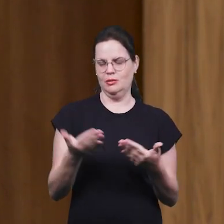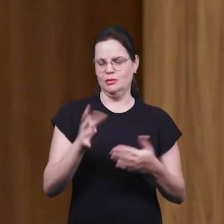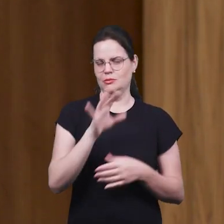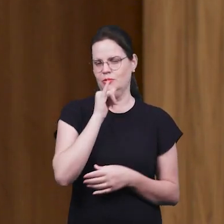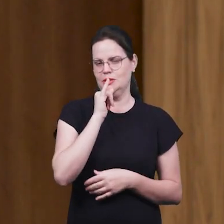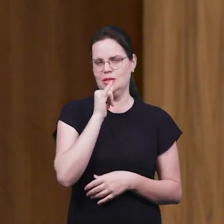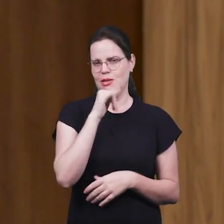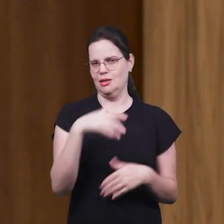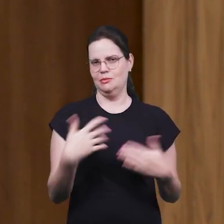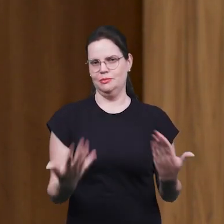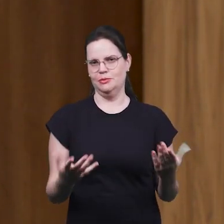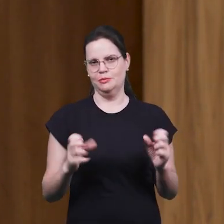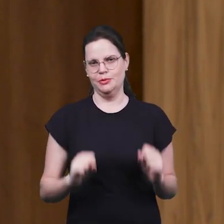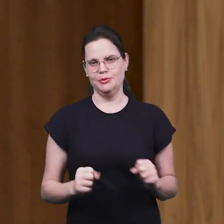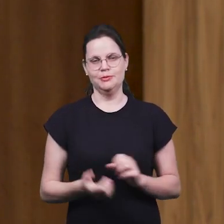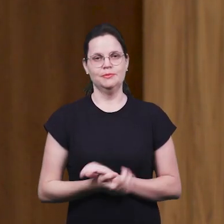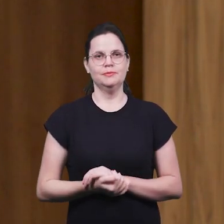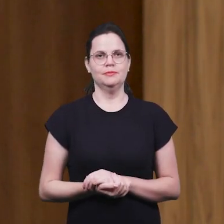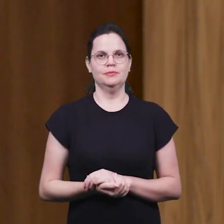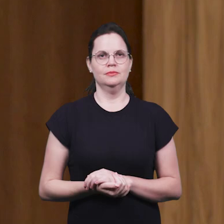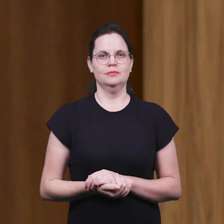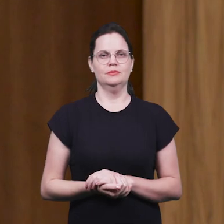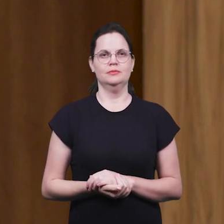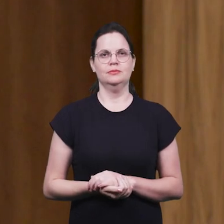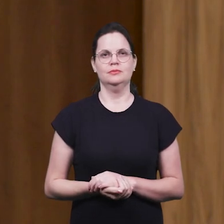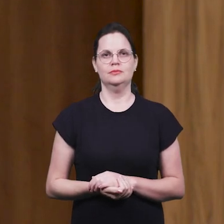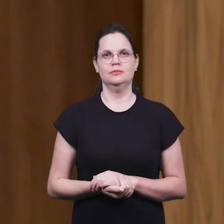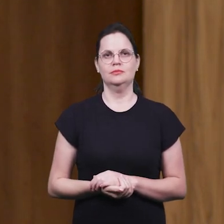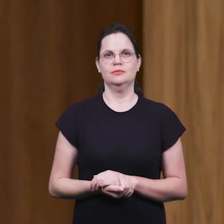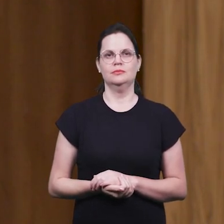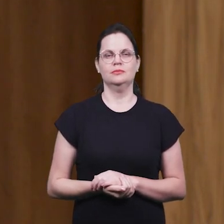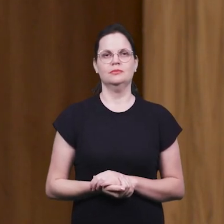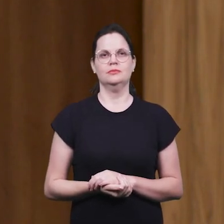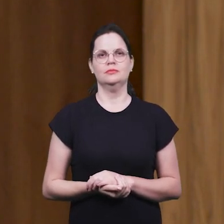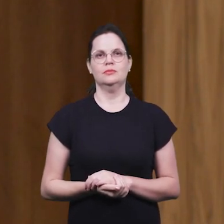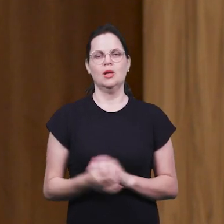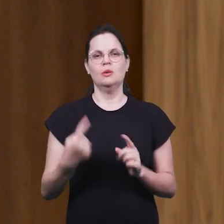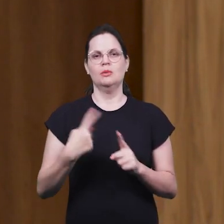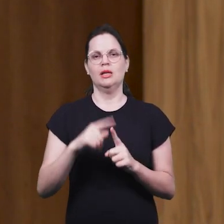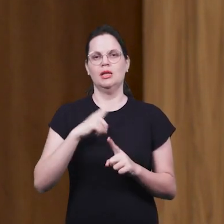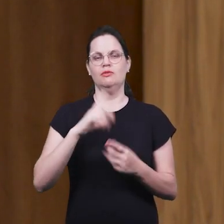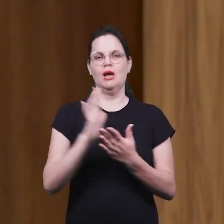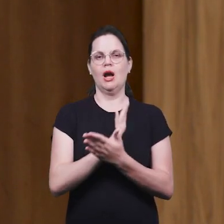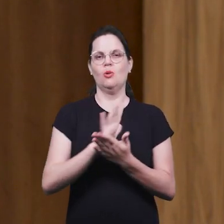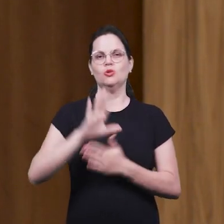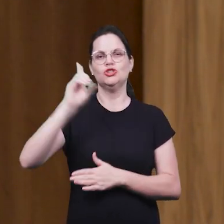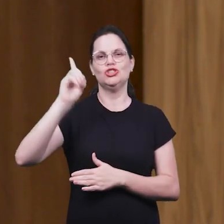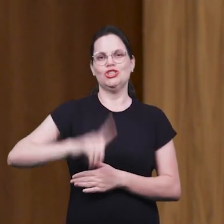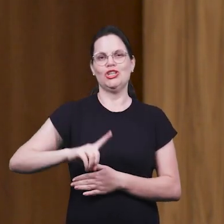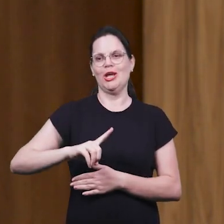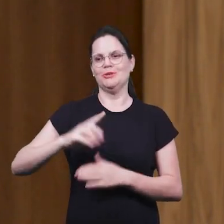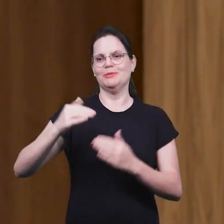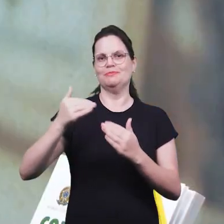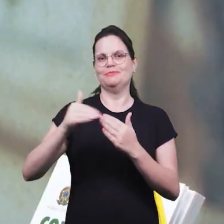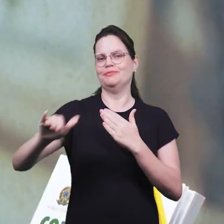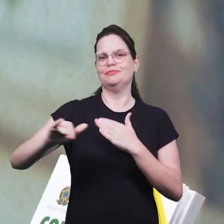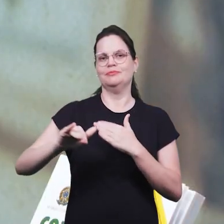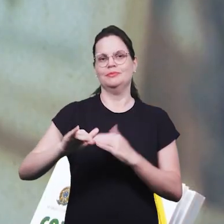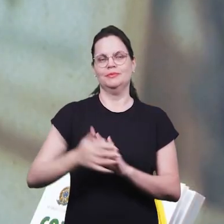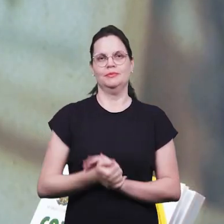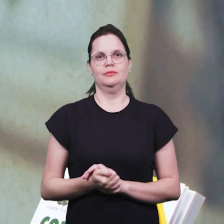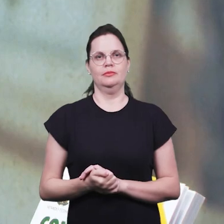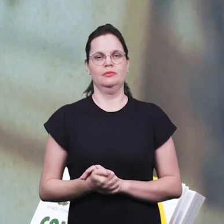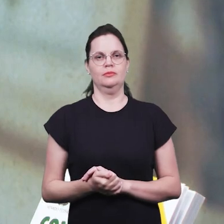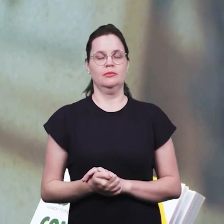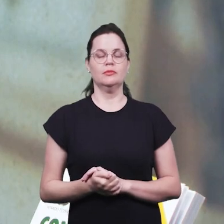nós, como exemplo de, muitas vezes, de direitos violados, dessa trabalhadora?